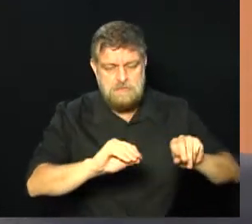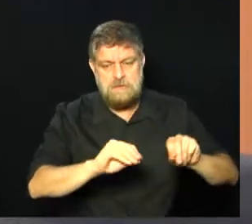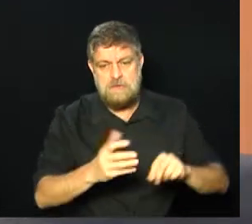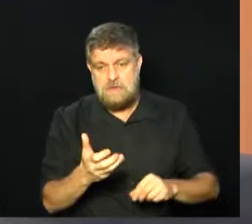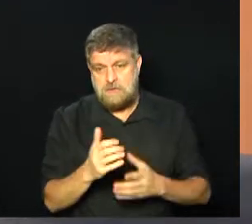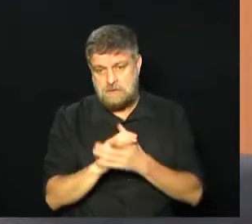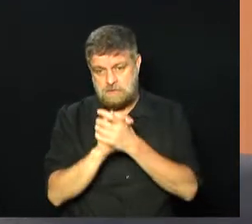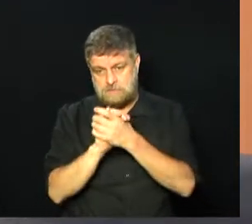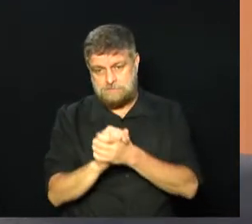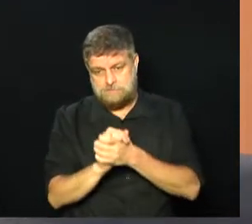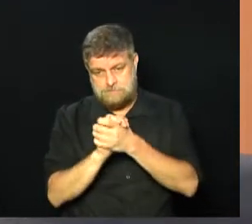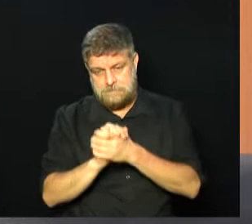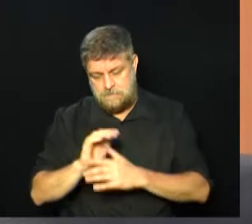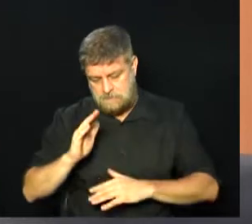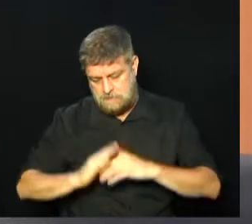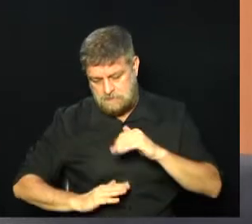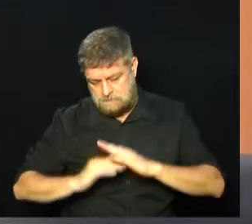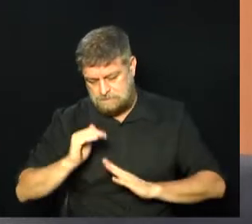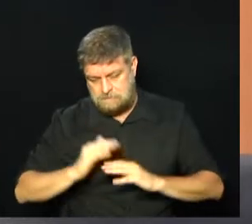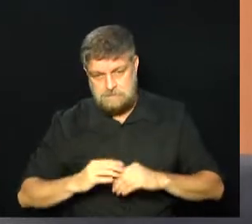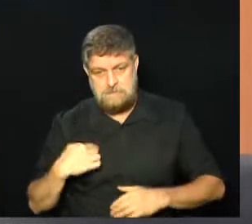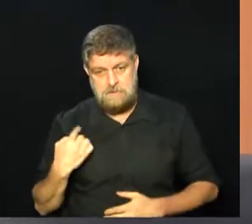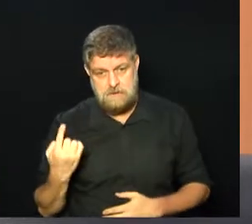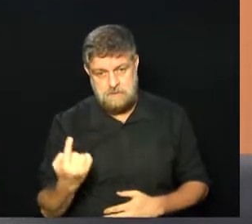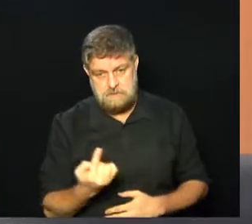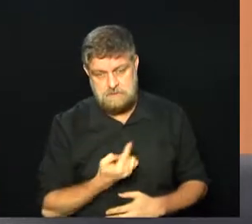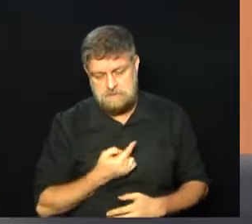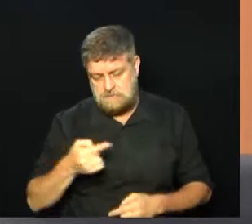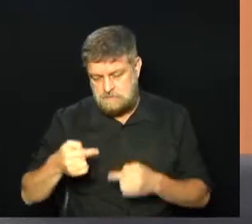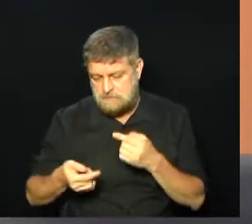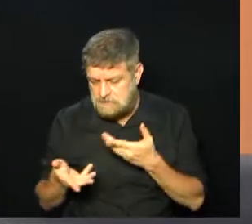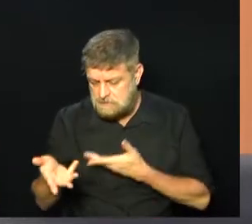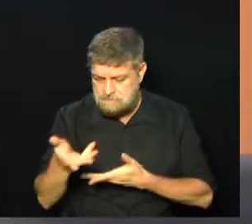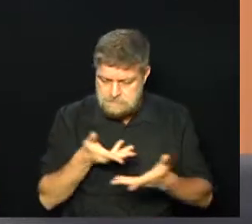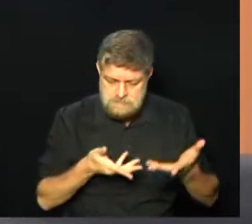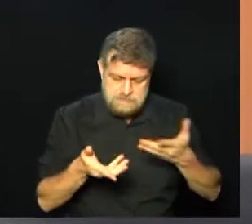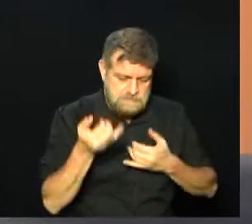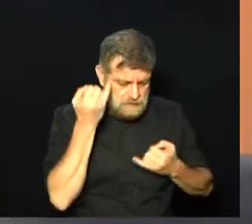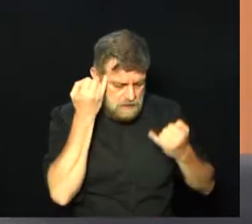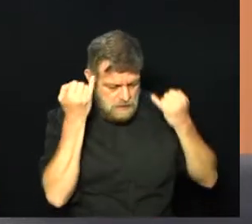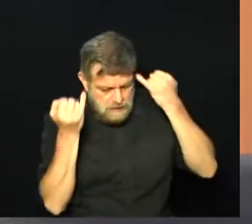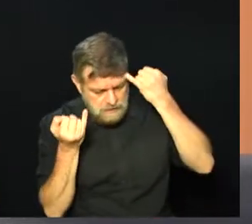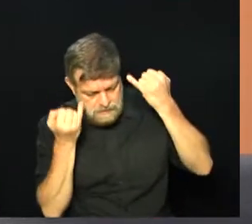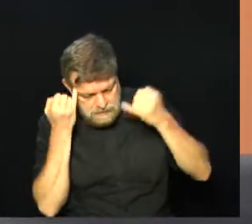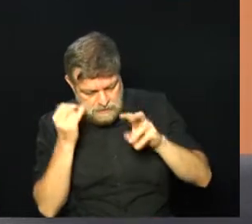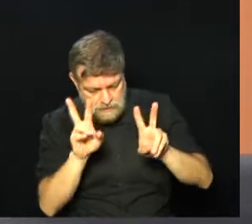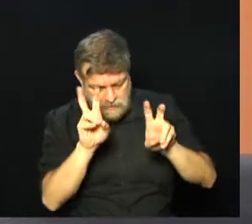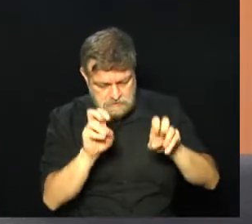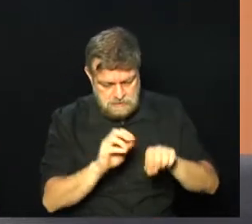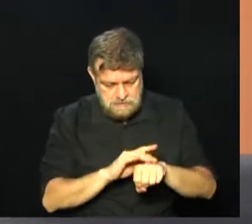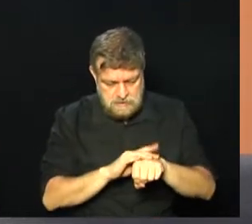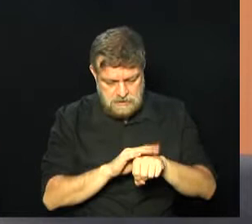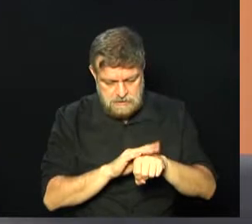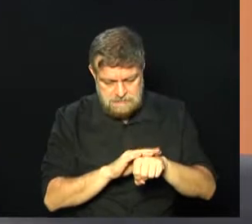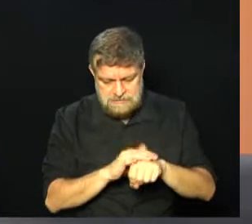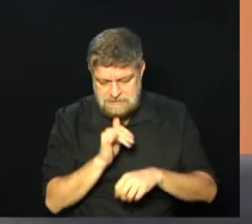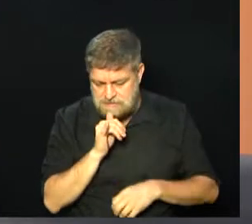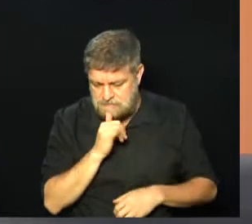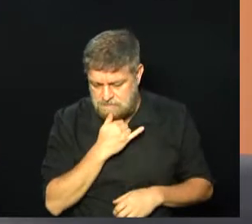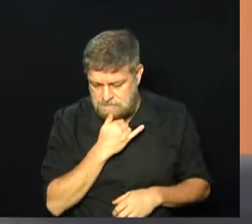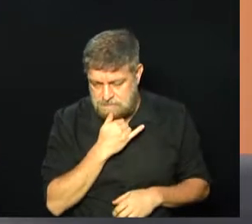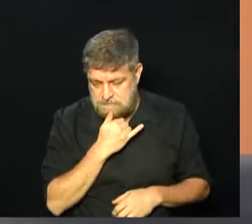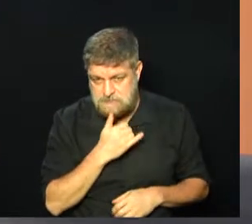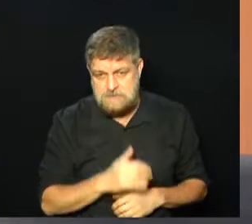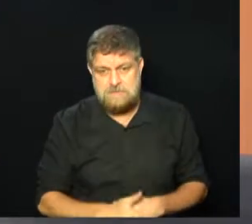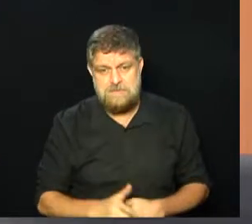vez a iniciativa e nós estamos aqui para debater, para trocar ideia sobre essa doença que, infelizmente,